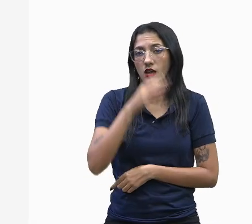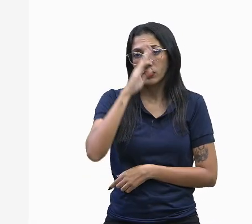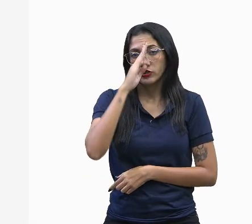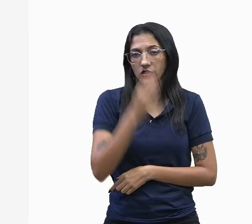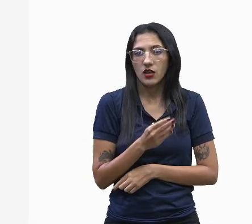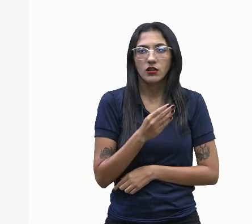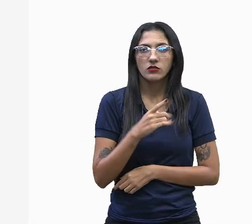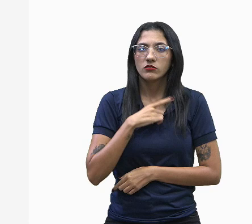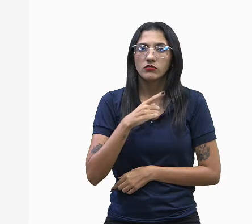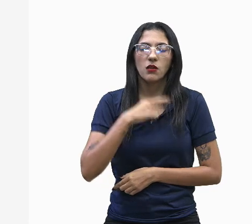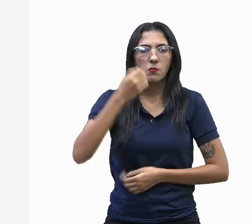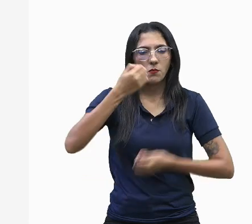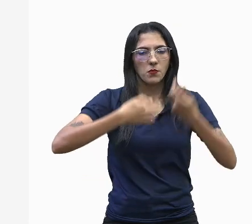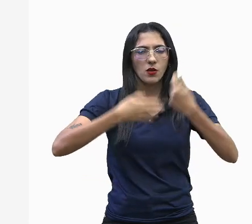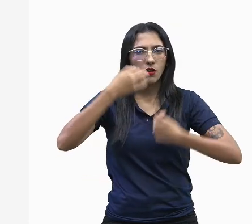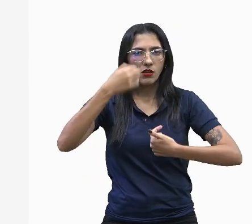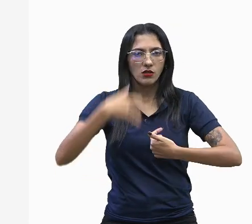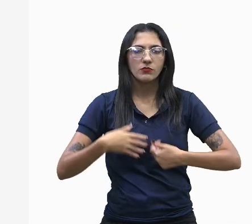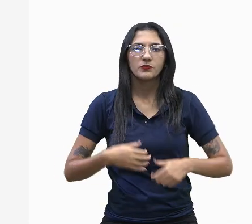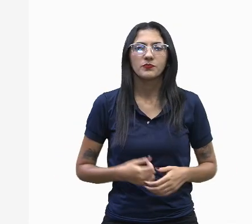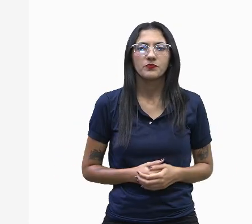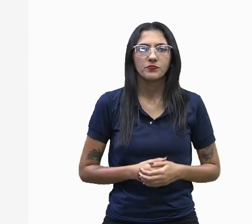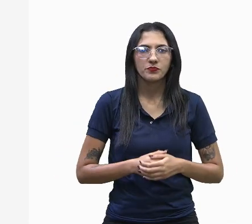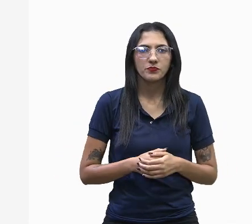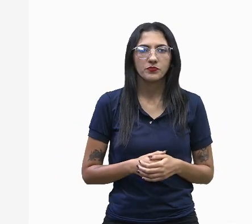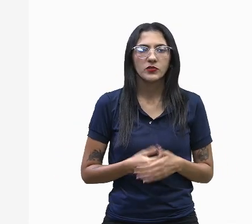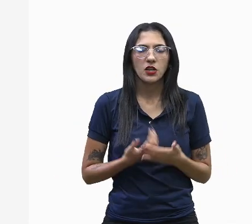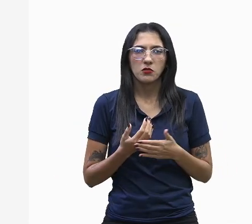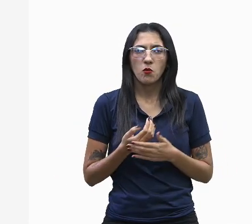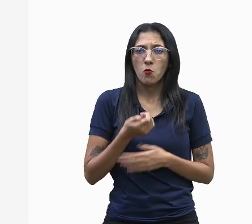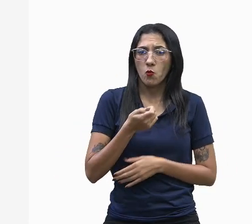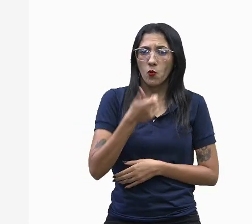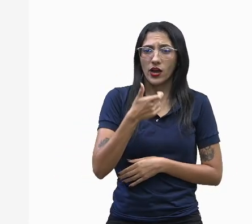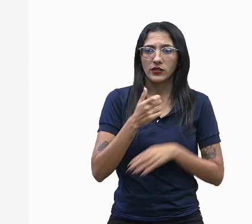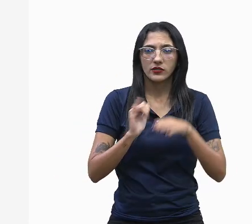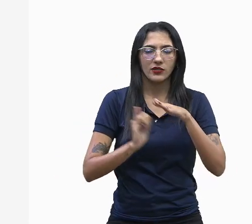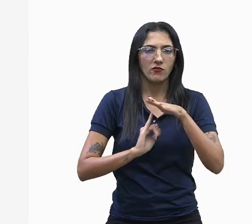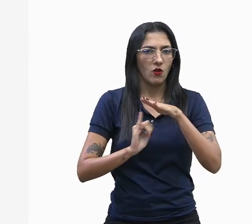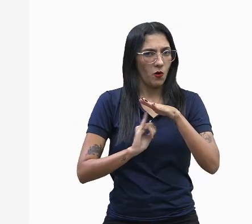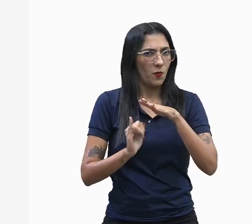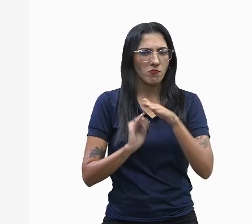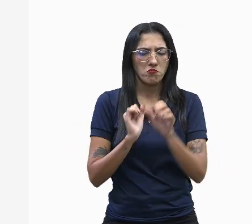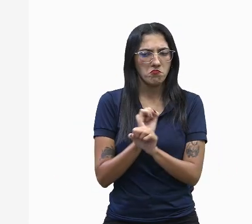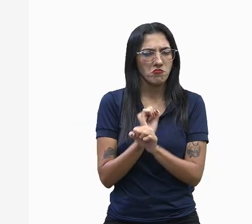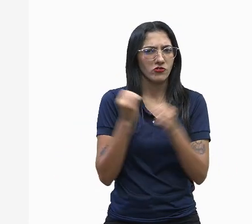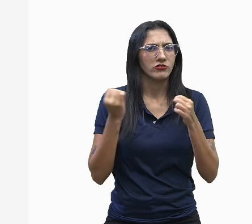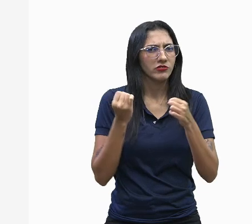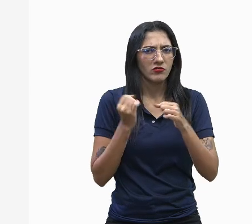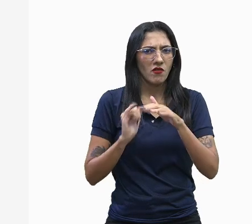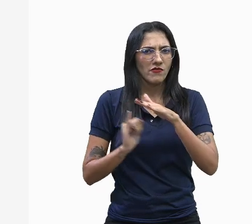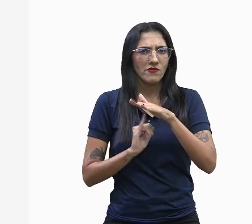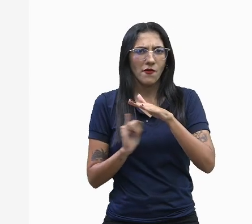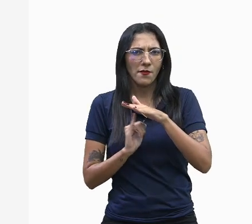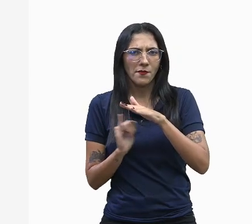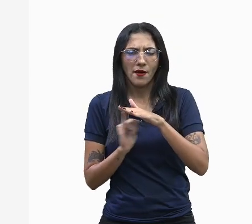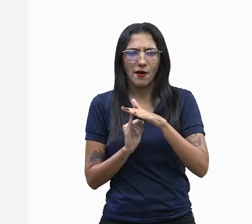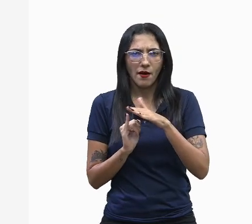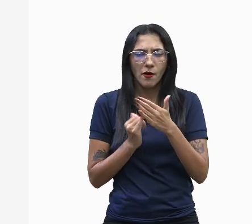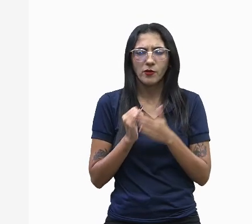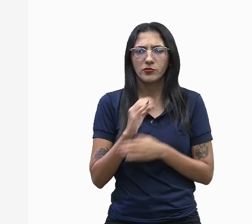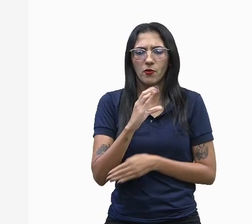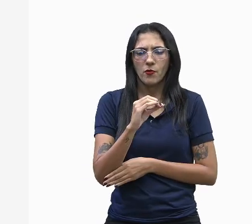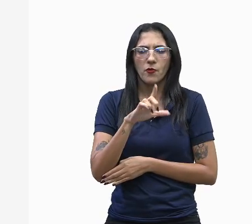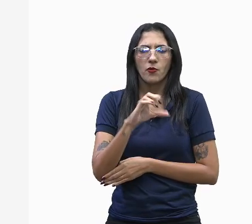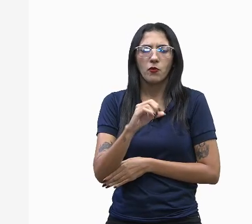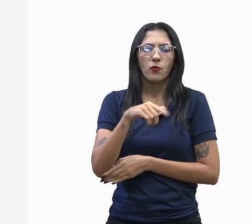direta. Por mais que não seja informal, que não é possível usar uma linguagem coloquial